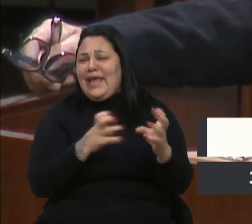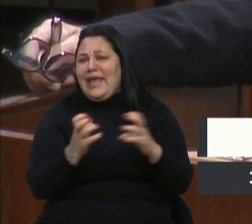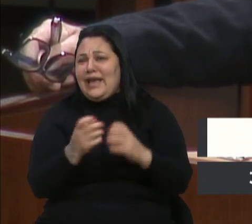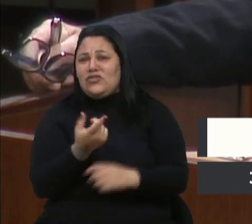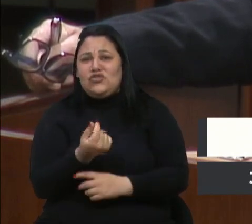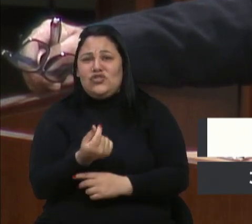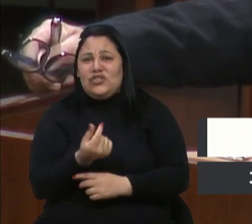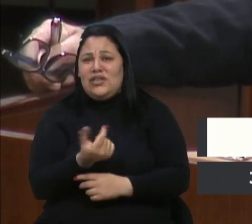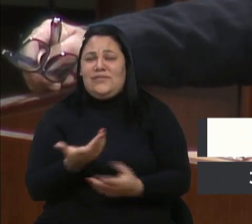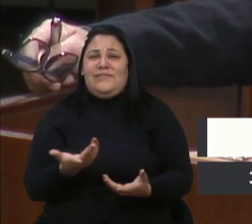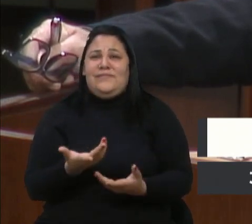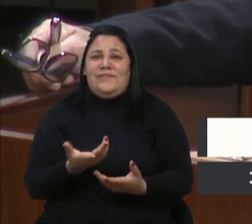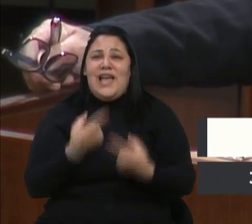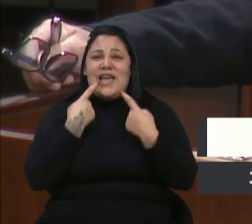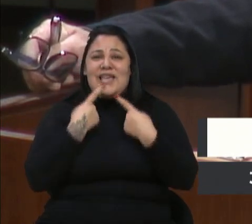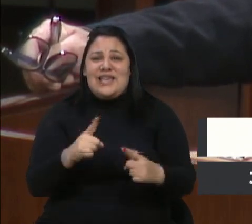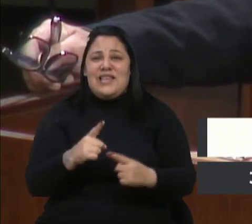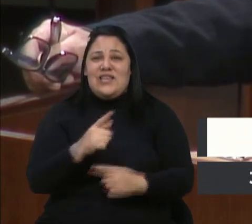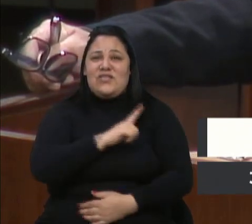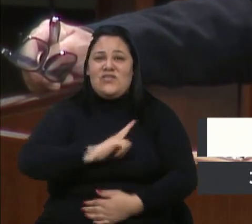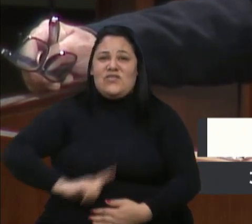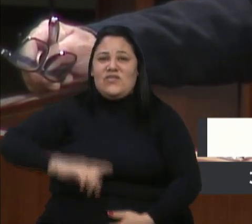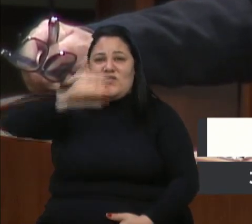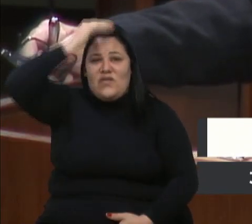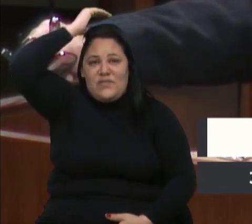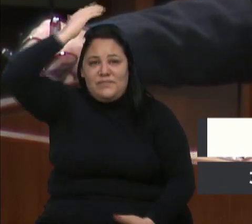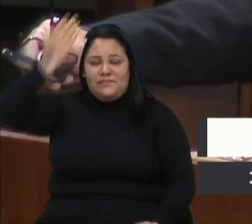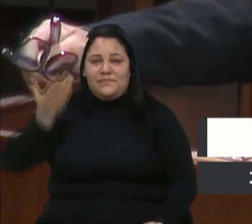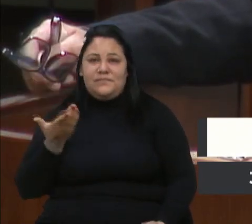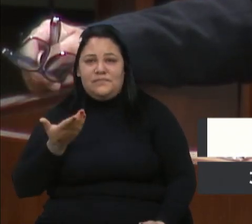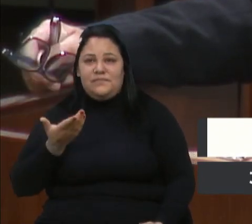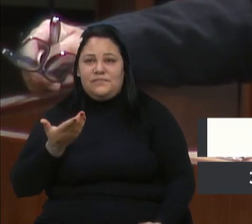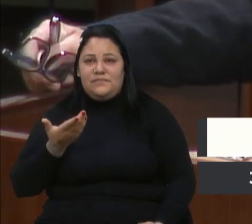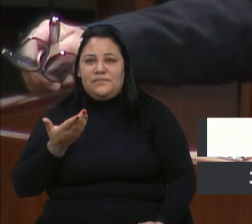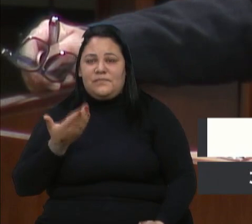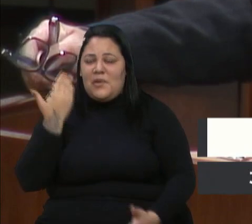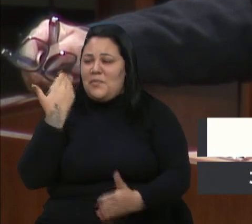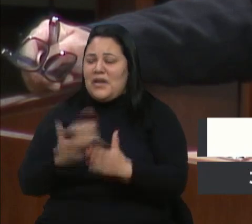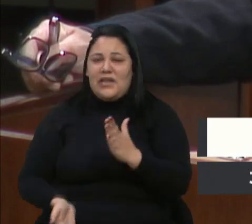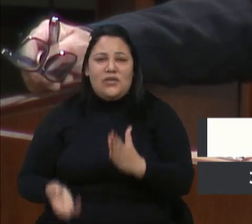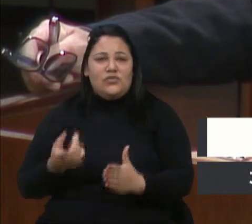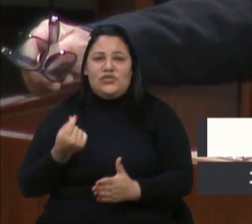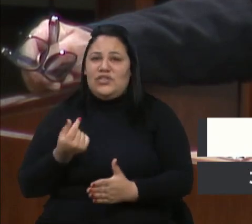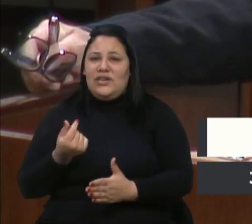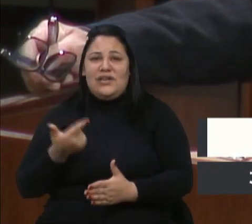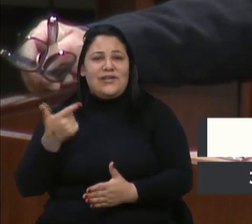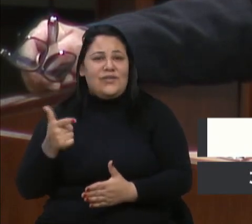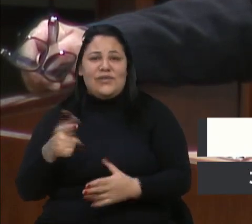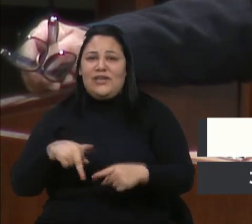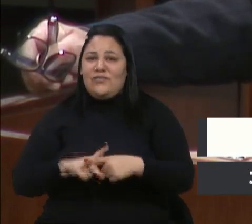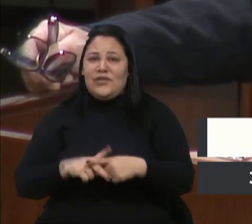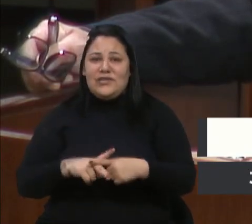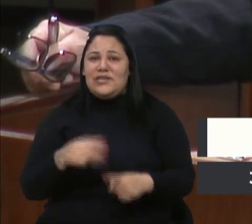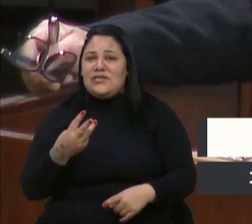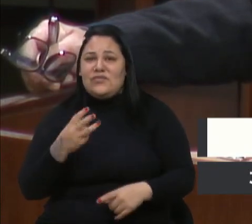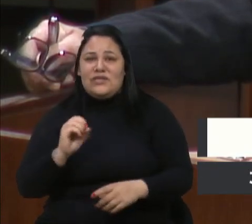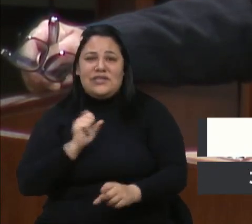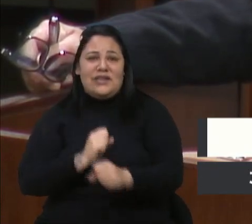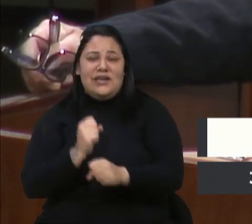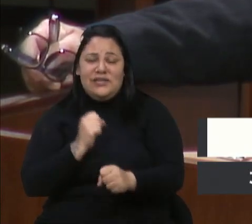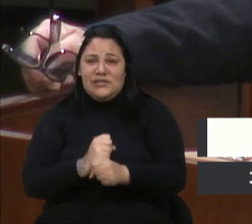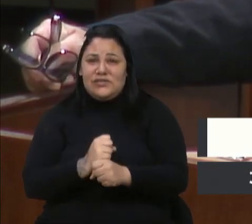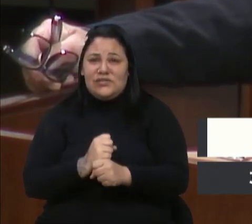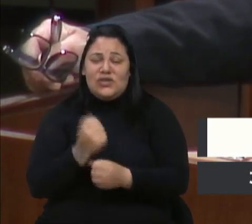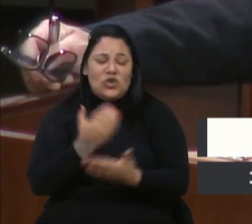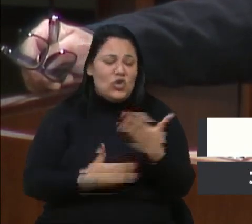governo Alceu. Uma das melhores obras a fundo perdido, sem manutenção por 30 anos,